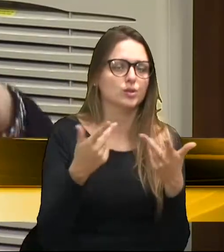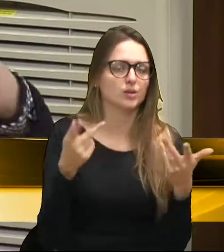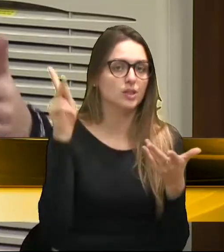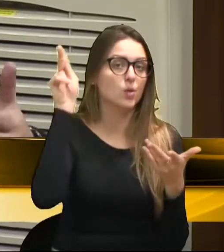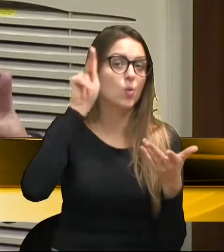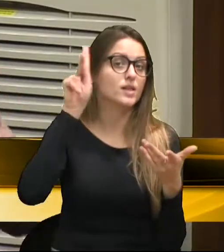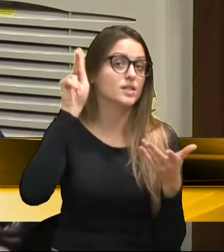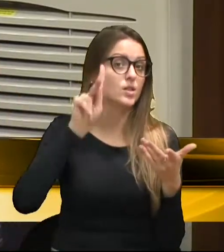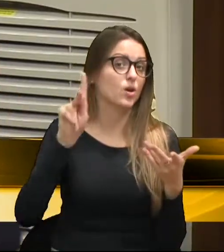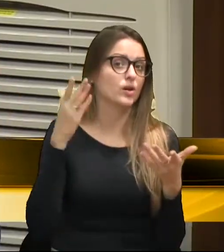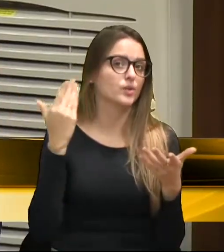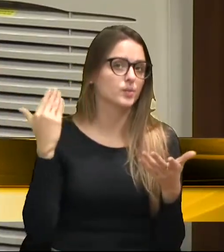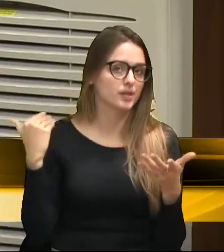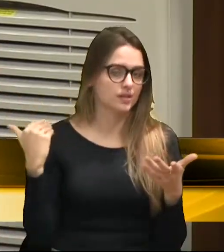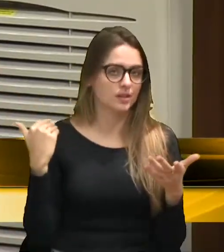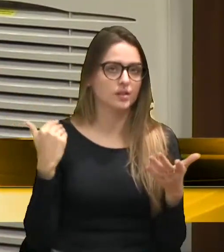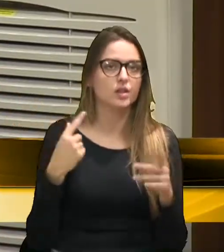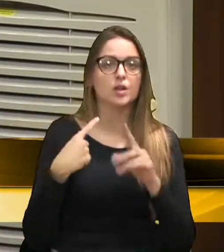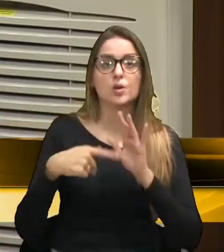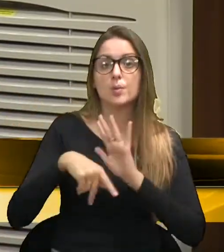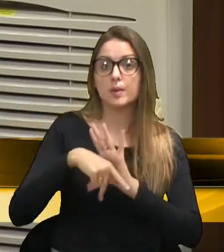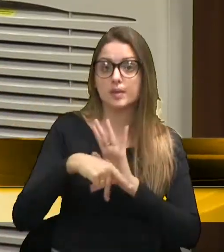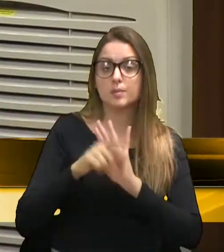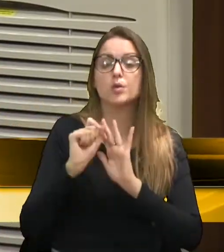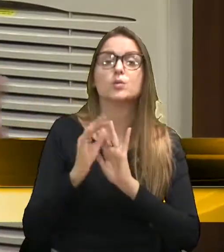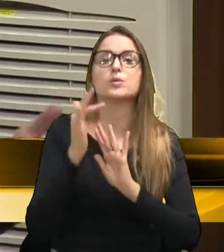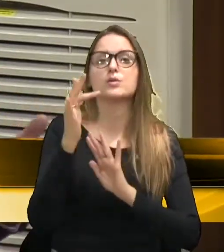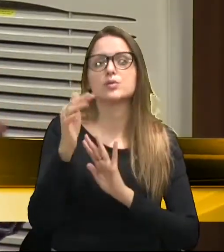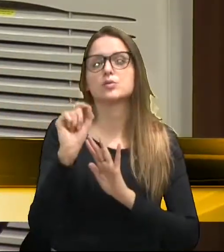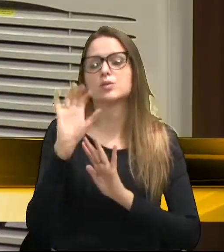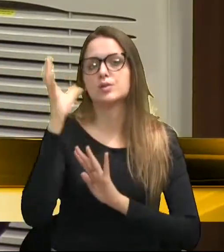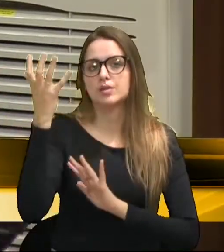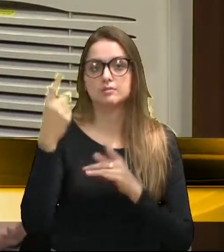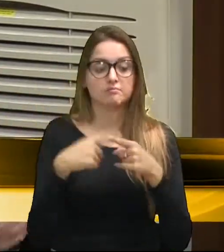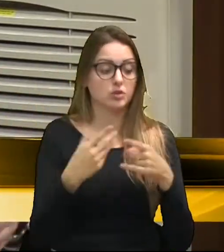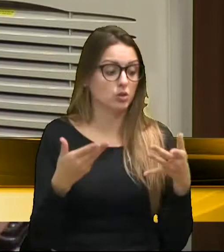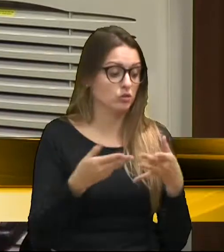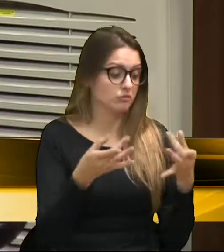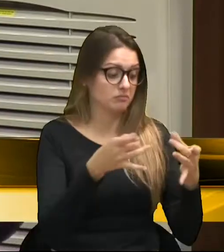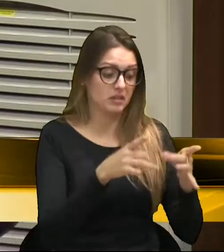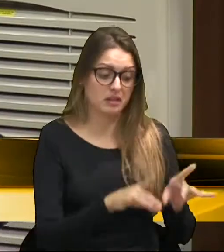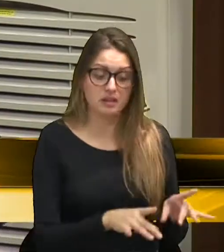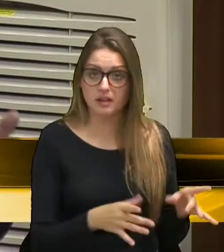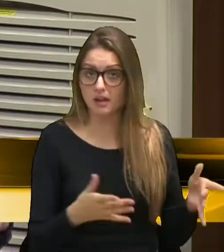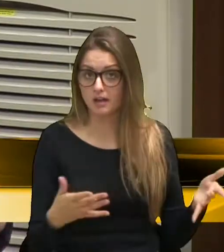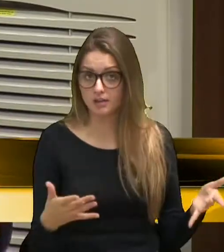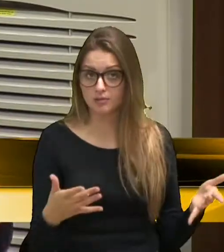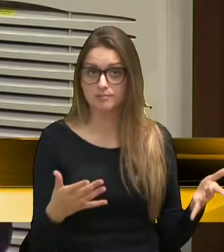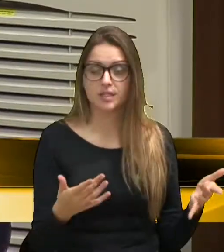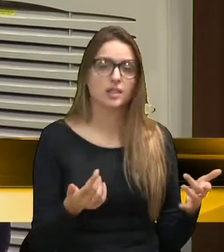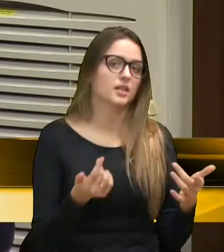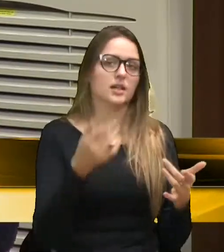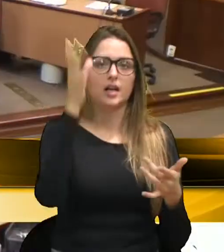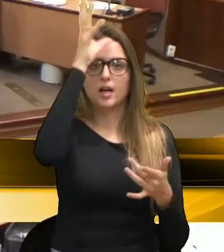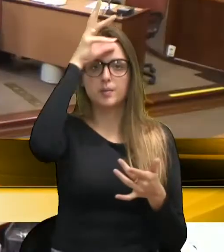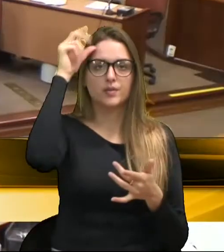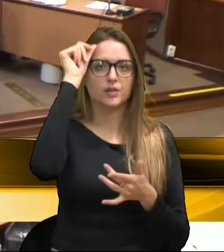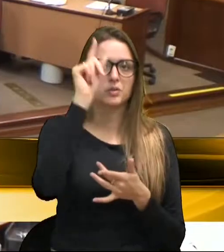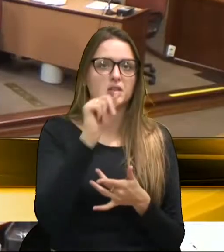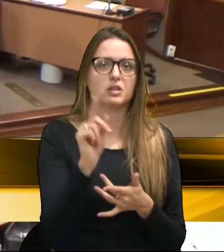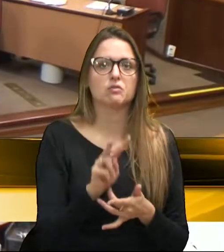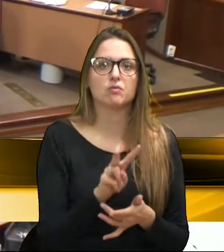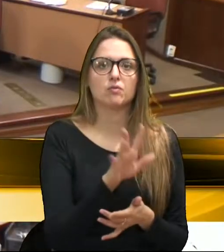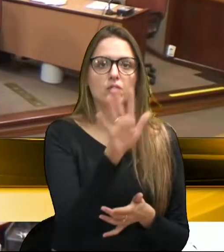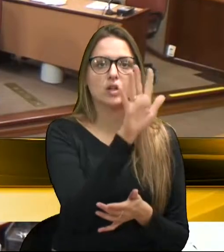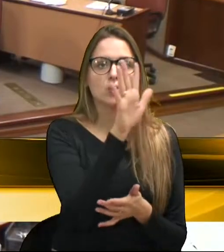histórico daqui para frente, porque a gente percebe hoje um abandono, nem aí do município com relação a toda aquela história